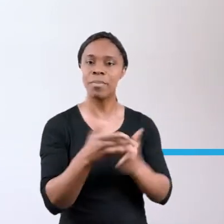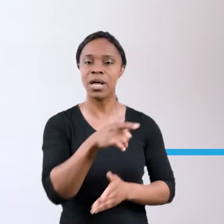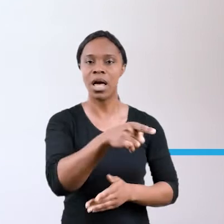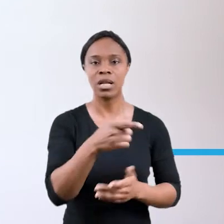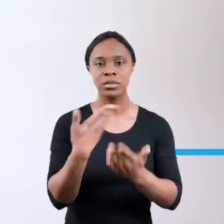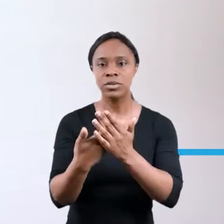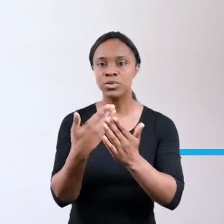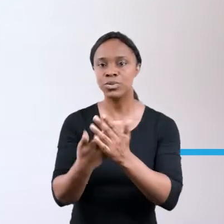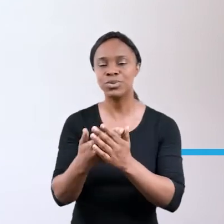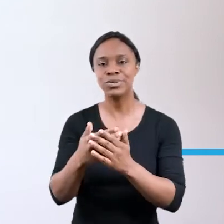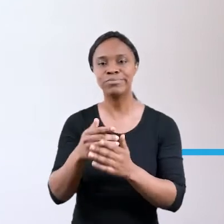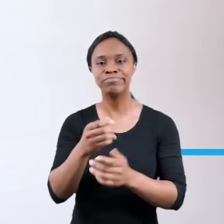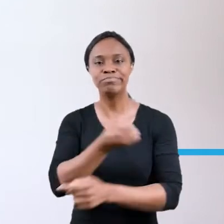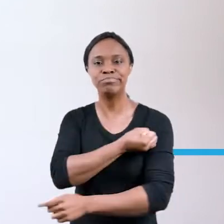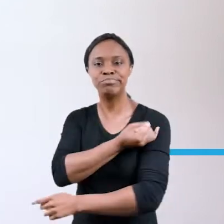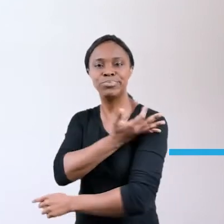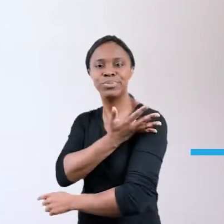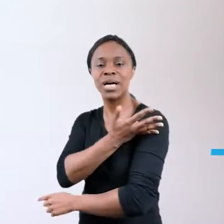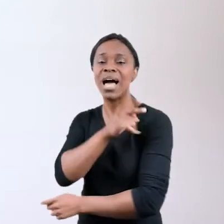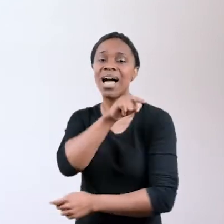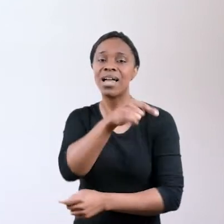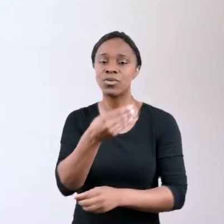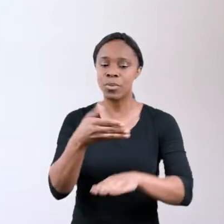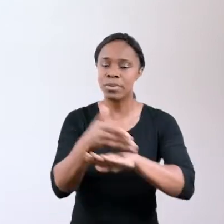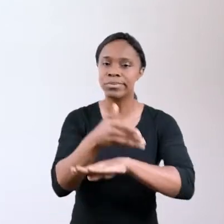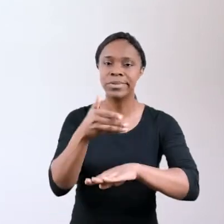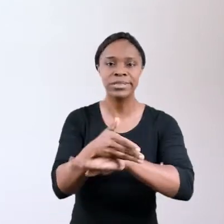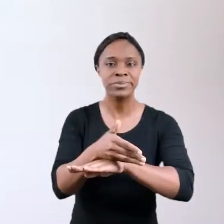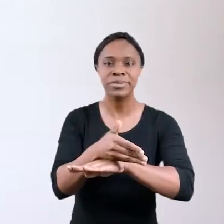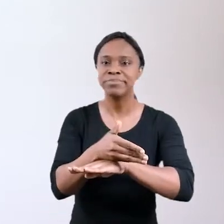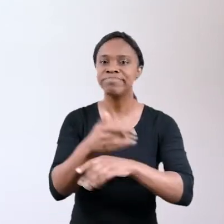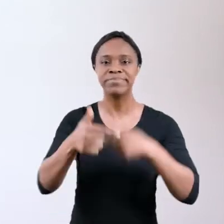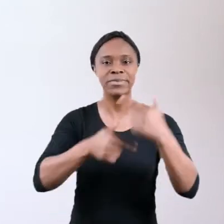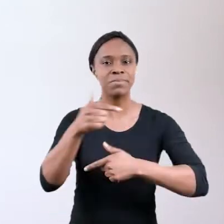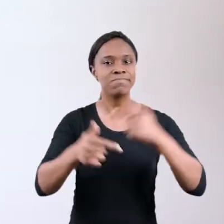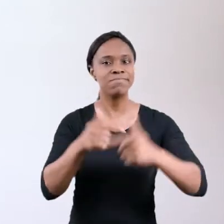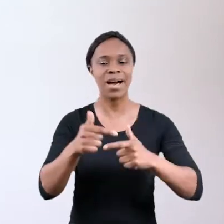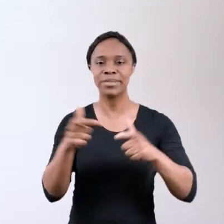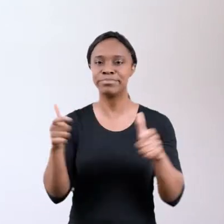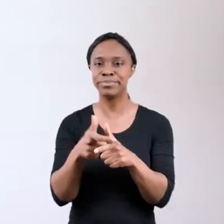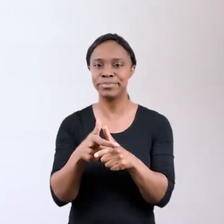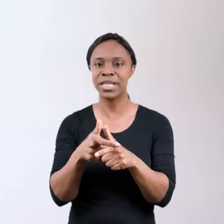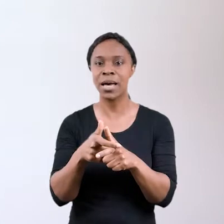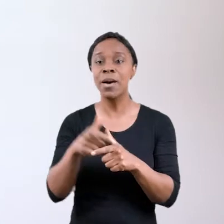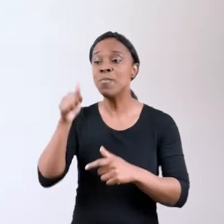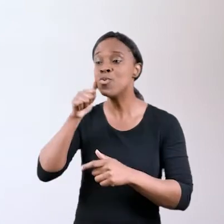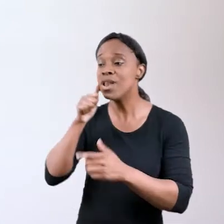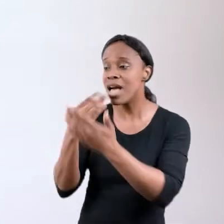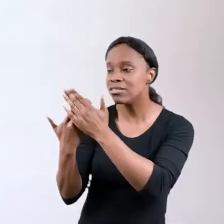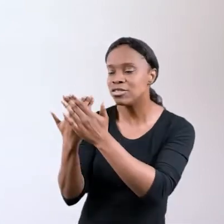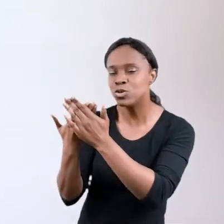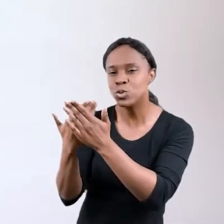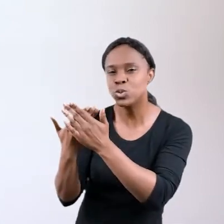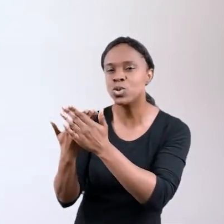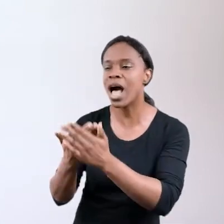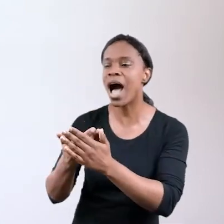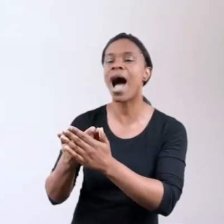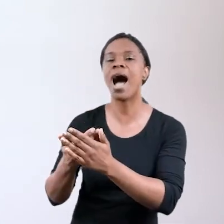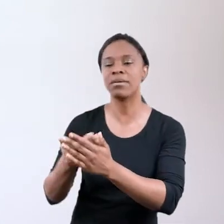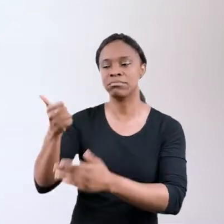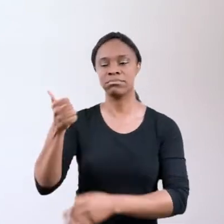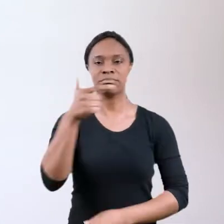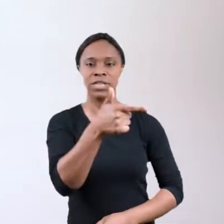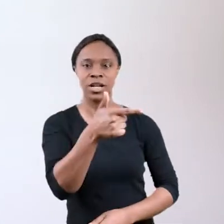escolaridade apresentam taxas de participação inferiores às das mulheres mais escolarizadas e pertencentes